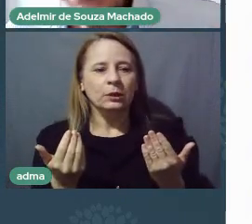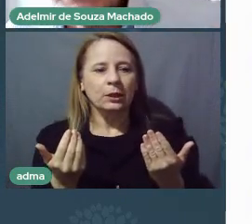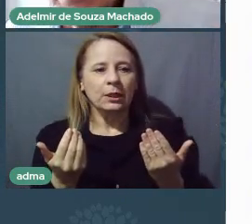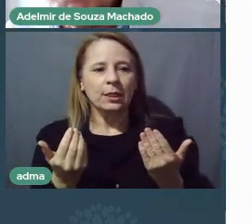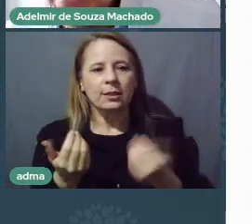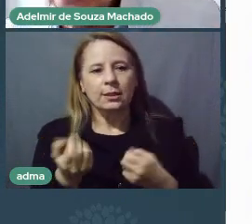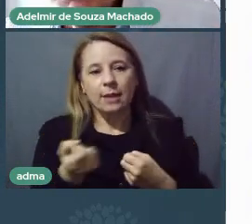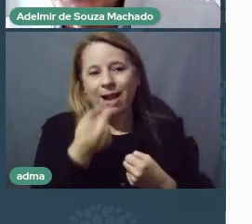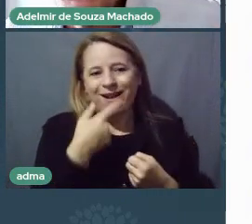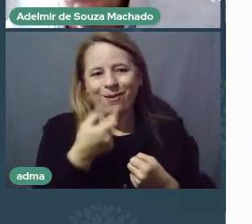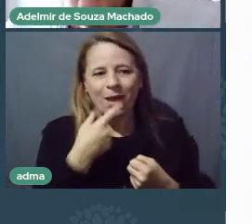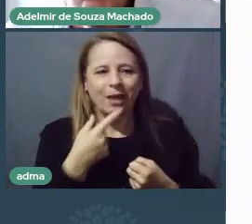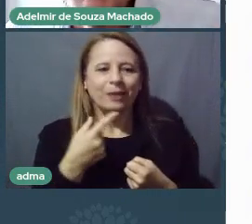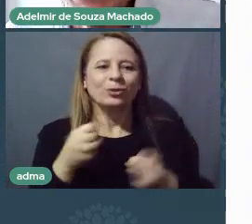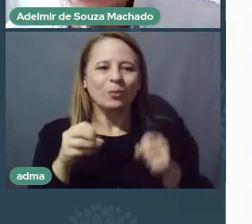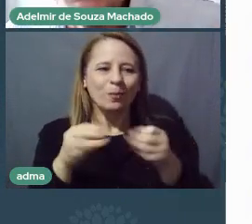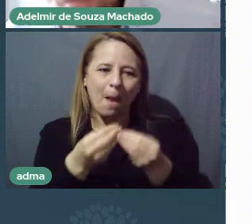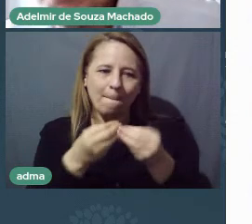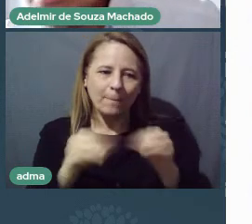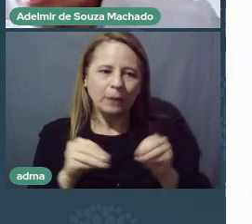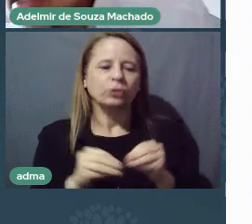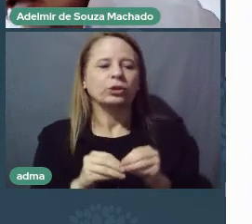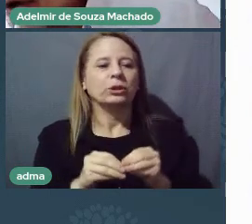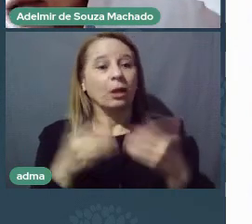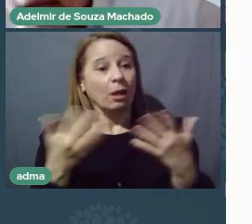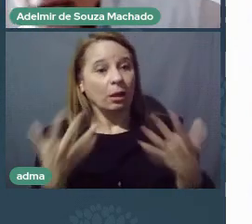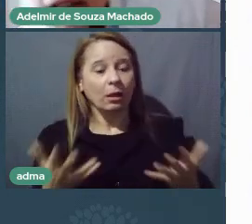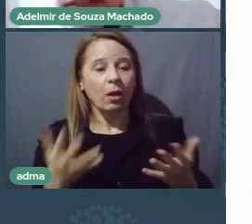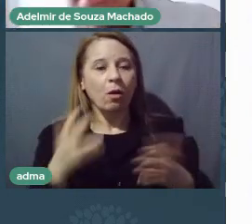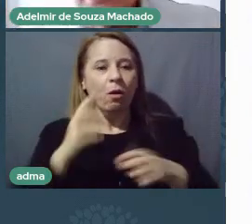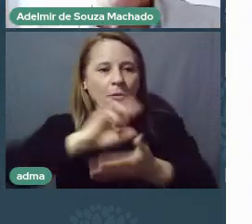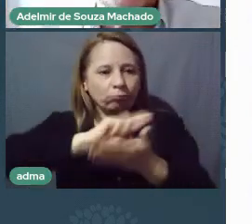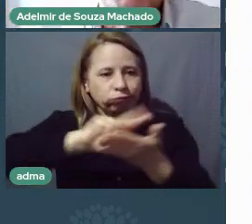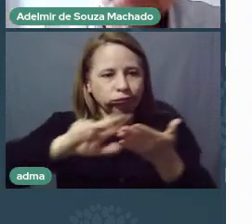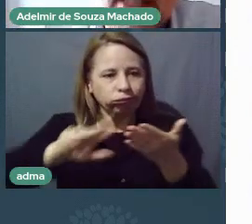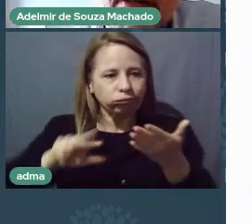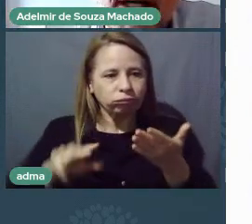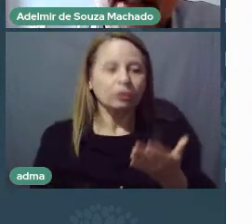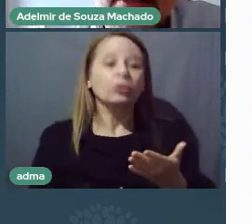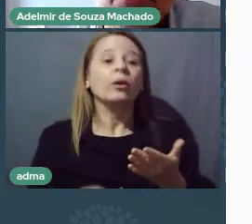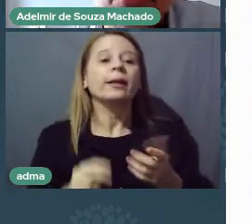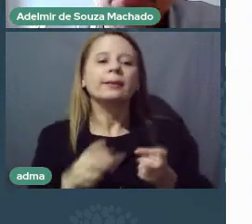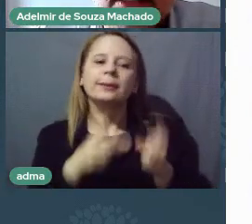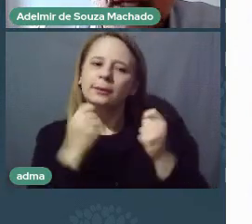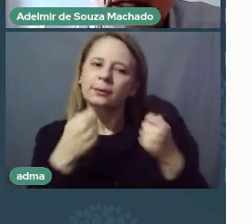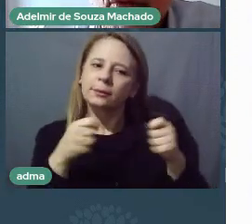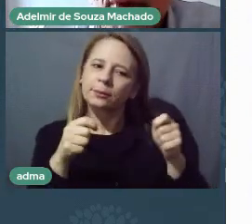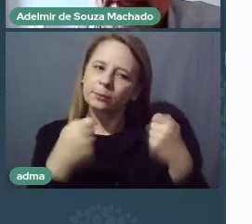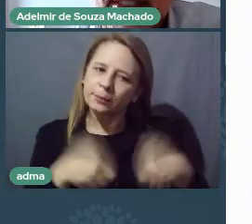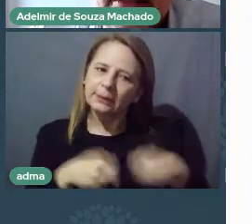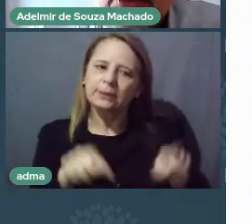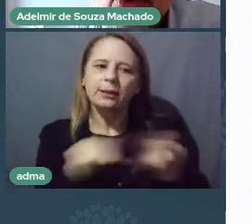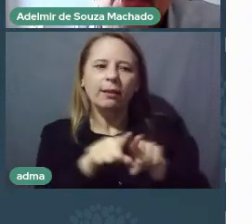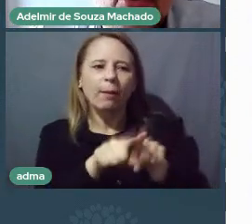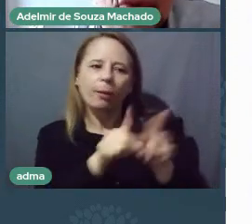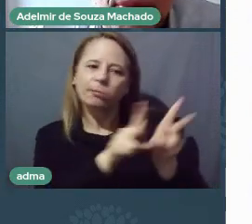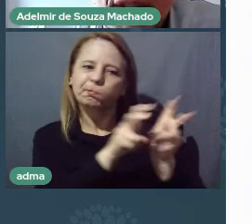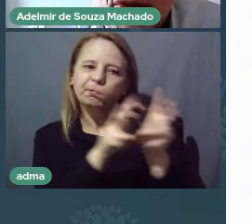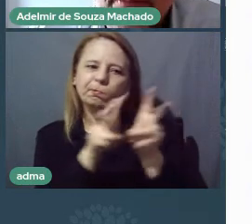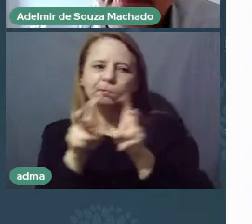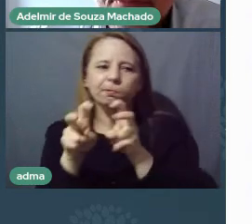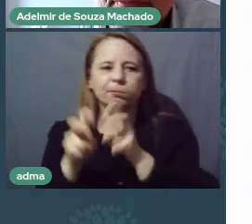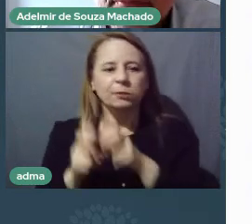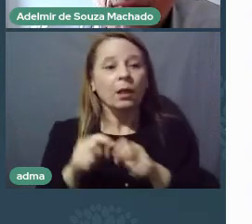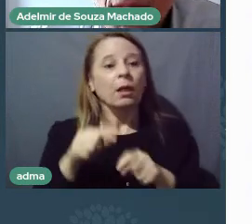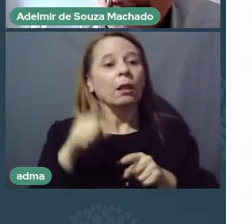tipos de medicação. Então, as comorbidades, de maneira geral, elas precisam ser observadas, e vocês terão uma palestra só